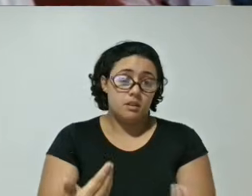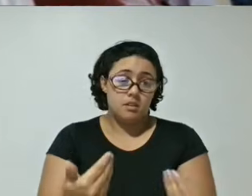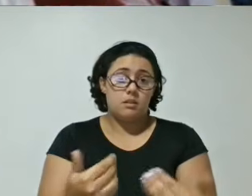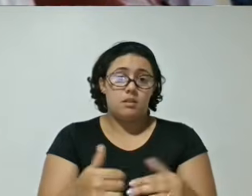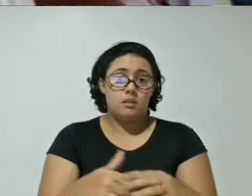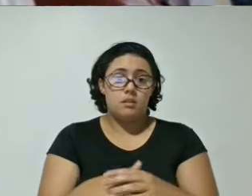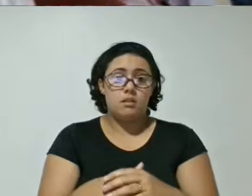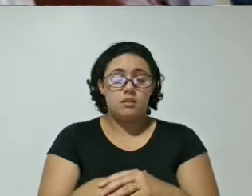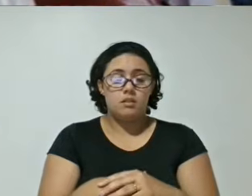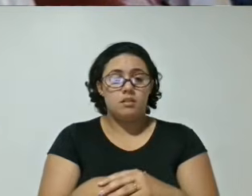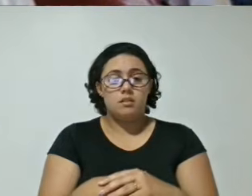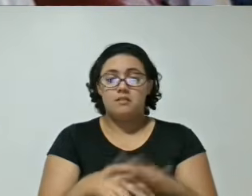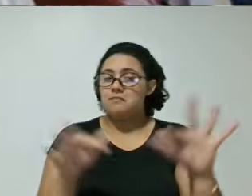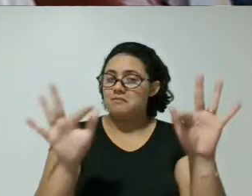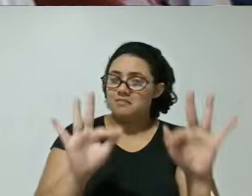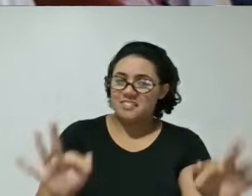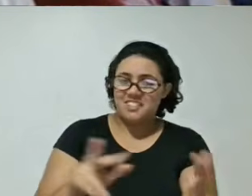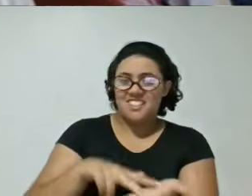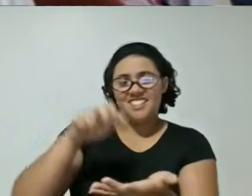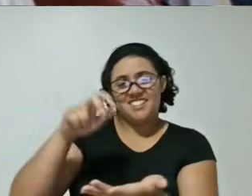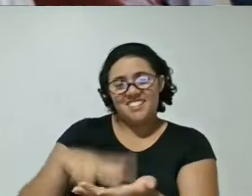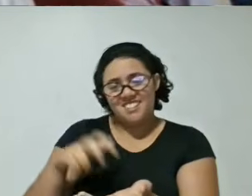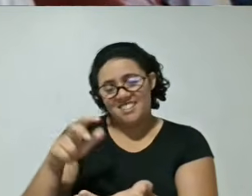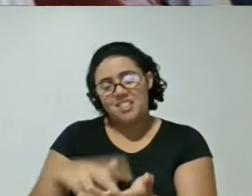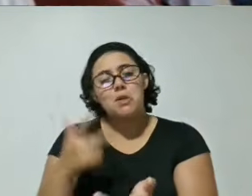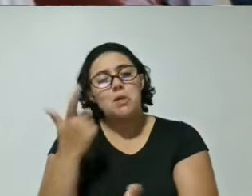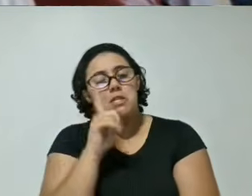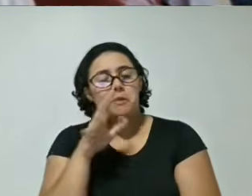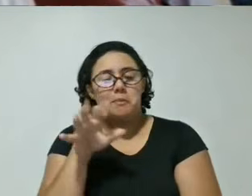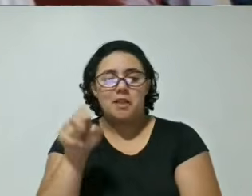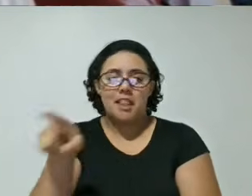né, fiquei feliz de ter conseguido pegar Lagoa do Nado, que eu adorava,